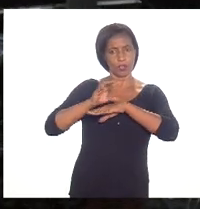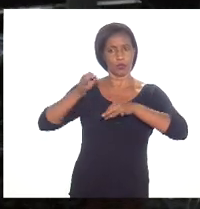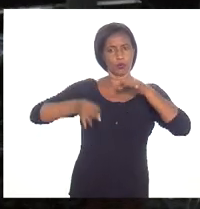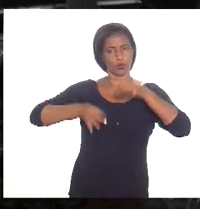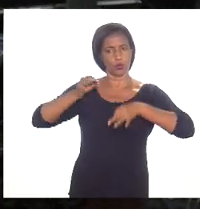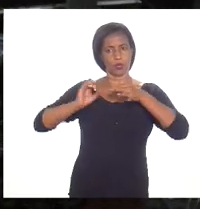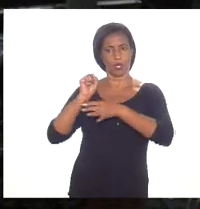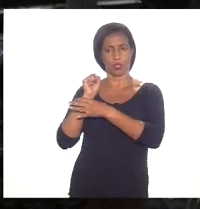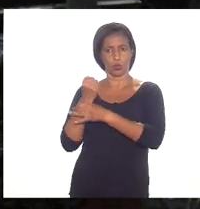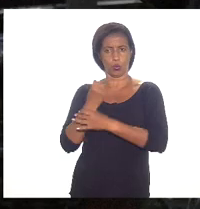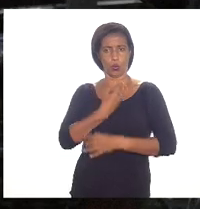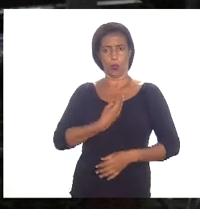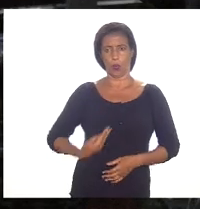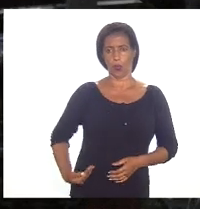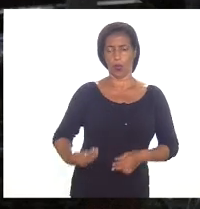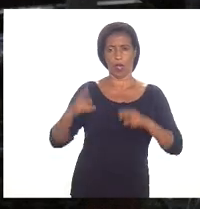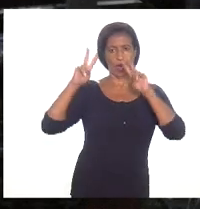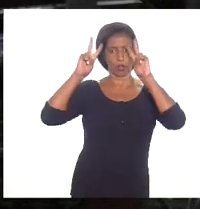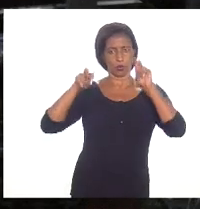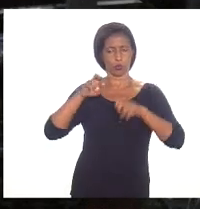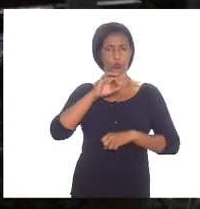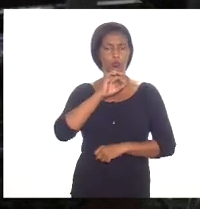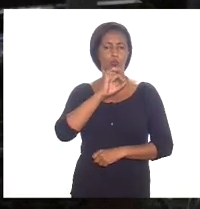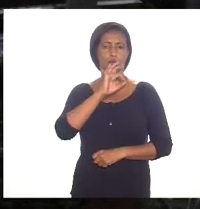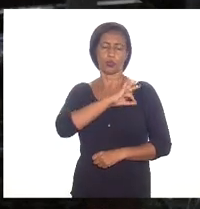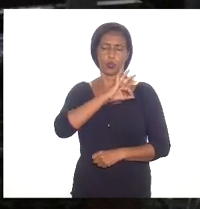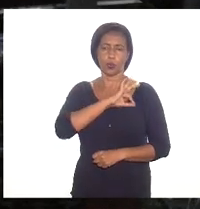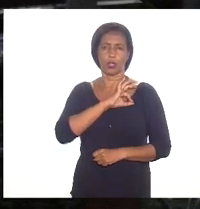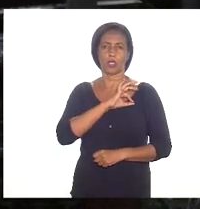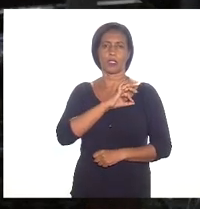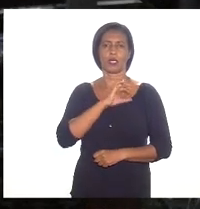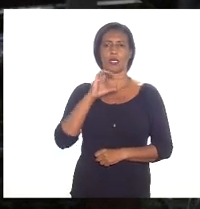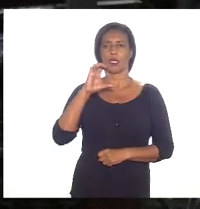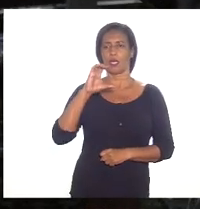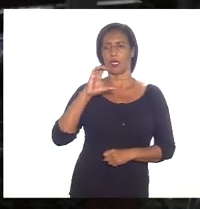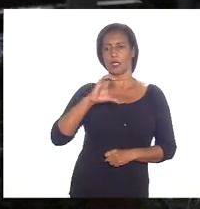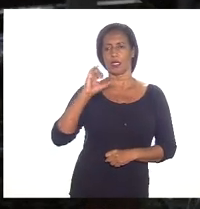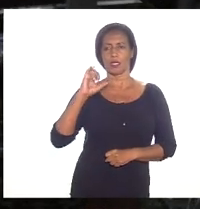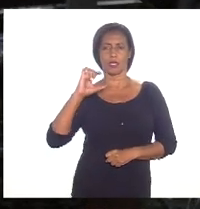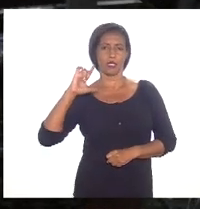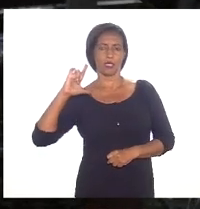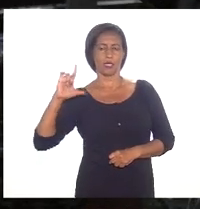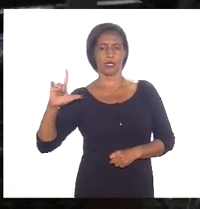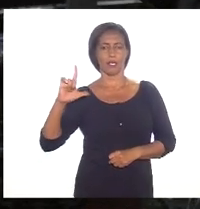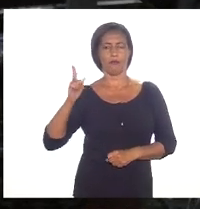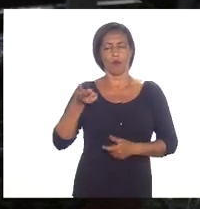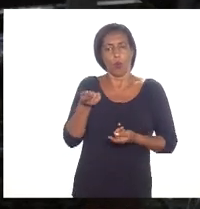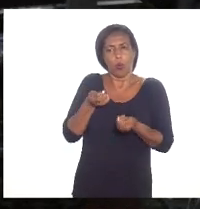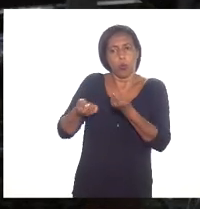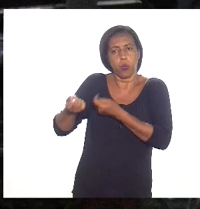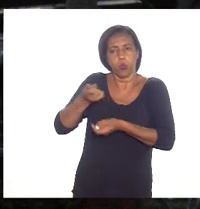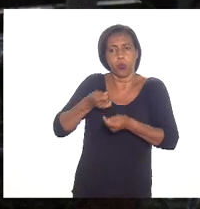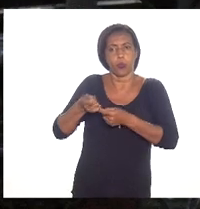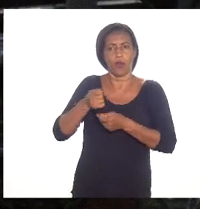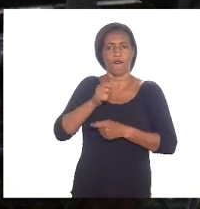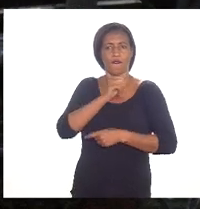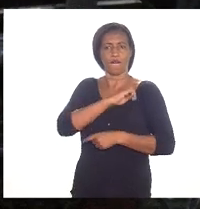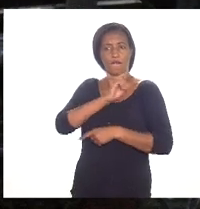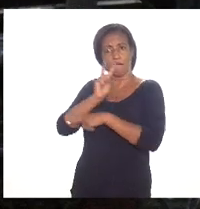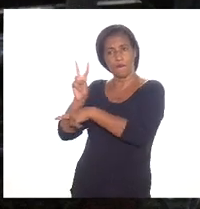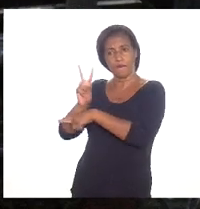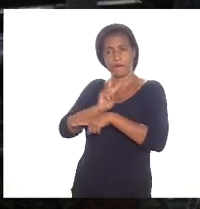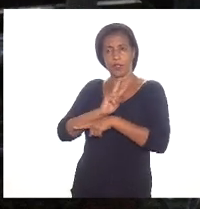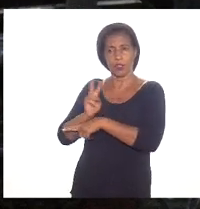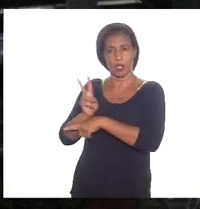de Segurança Pública e Assuntos de Polícia, de Defesa Civil, de Economia, Indústria e Comércio, de Orçamento, Finanças, Fiscalização Financeira e Controle,